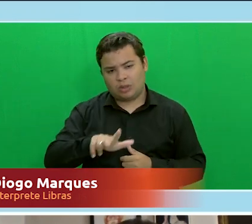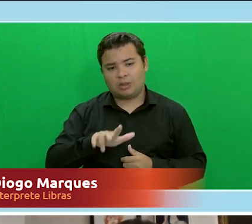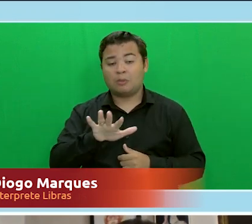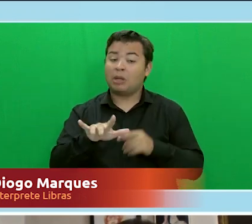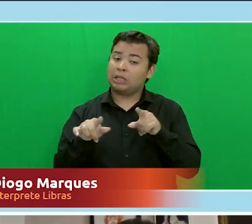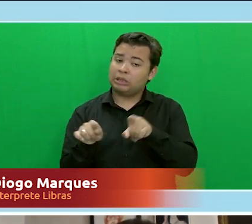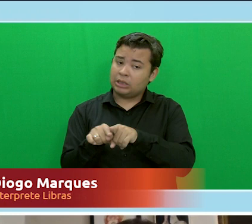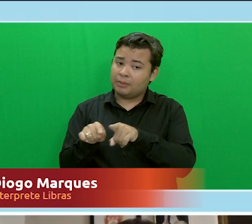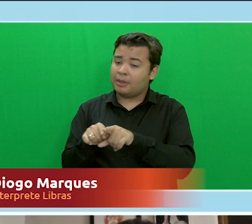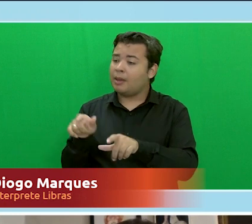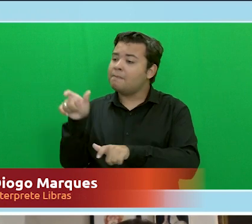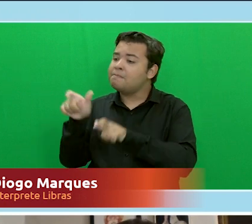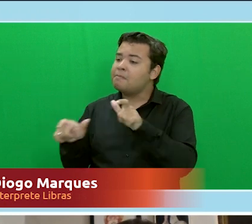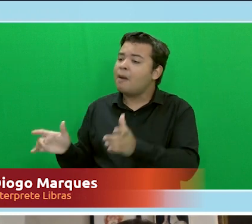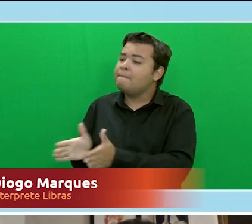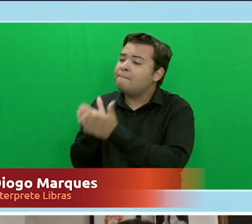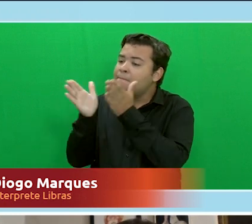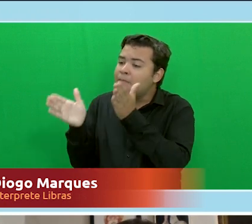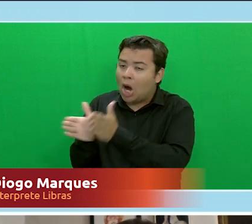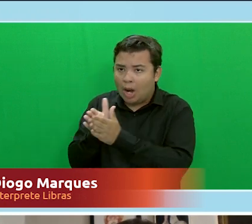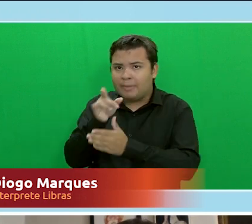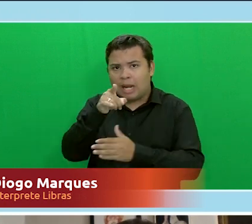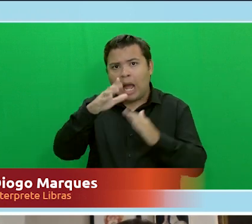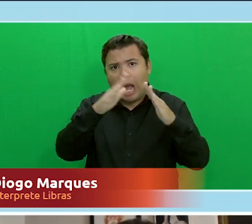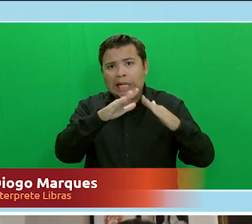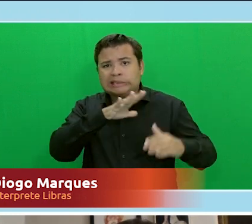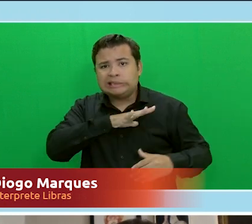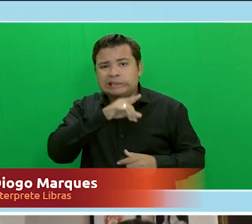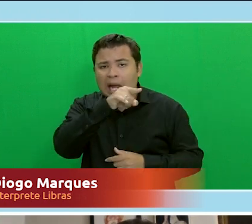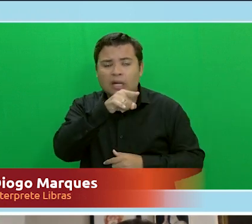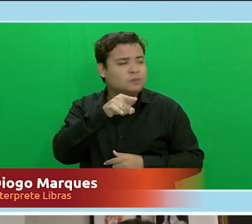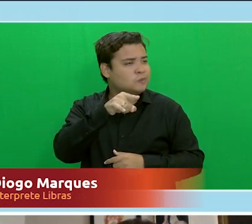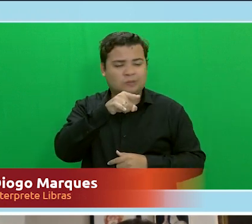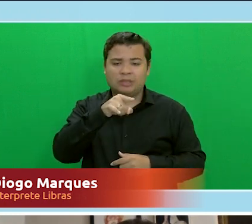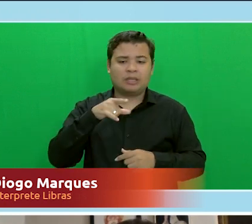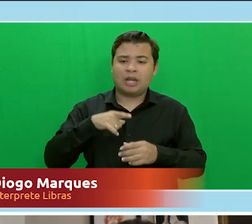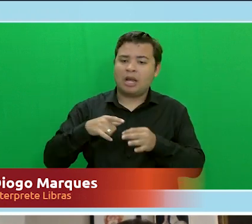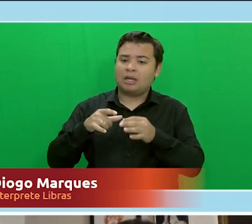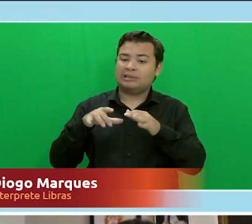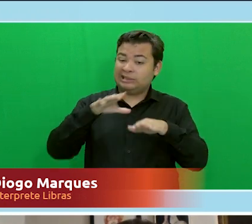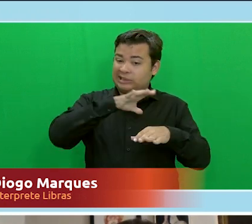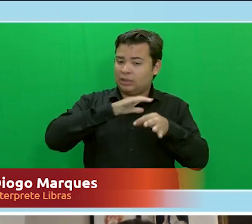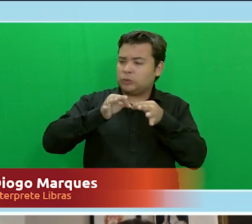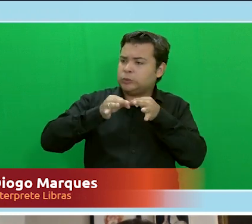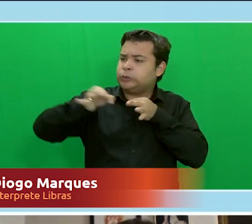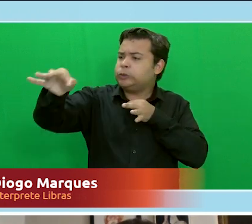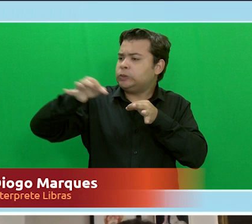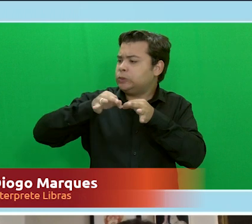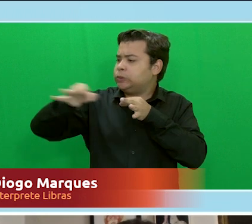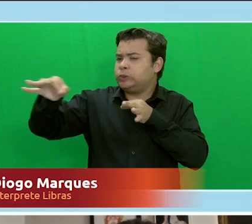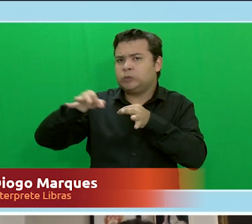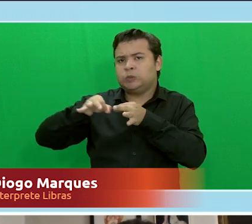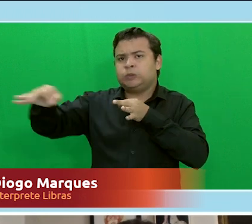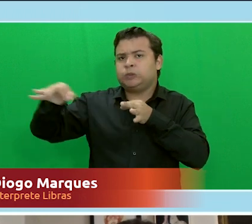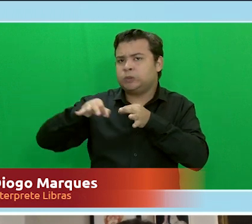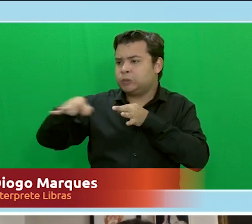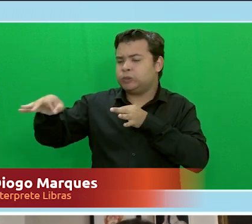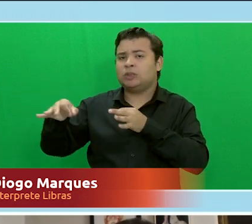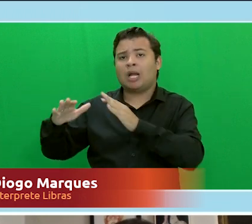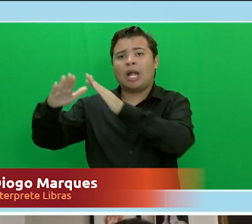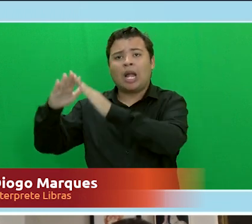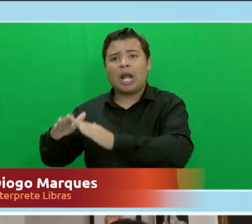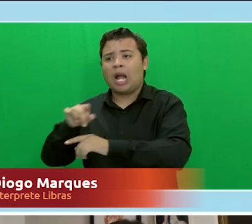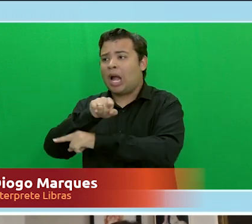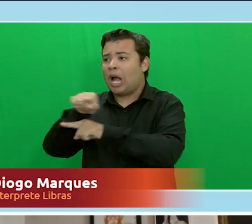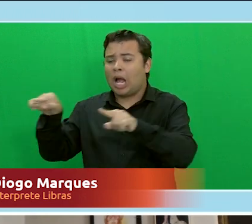é muitas vezes o local das pessoas mais pobres também, né? Que estão cada vez mais afastadas, em bairros cada vez mais distantes